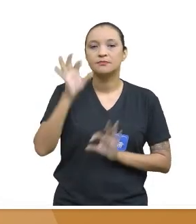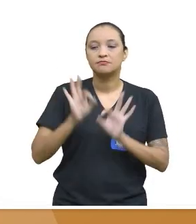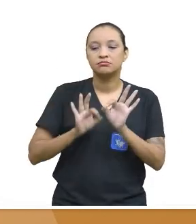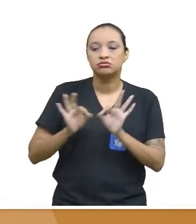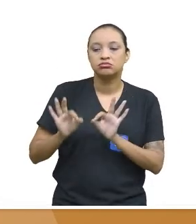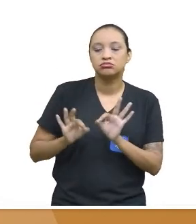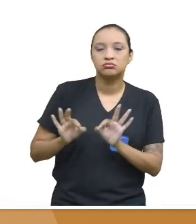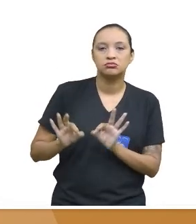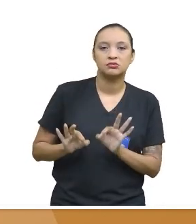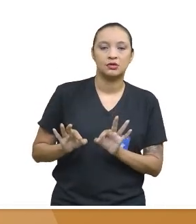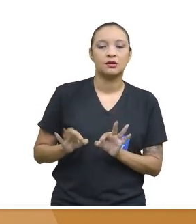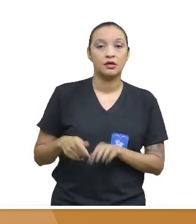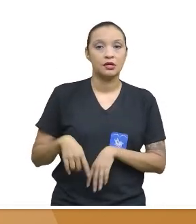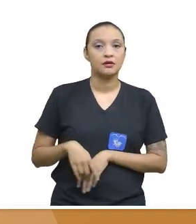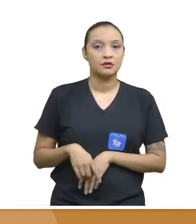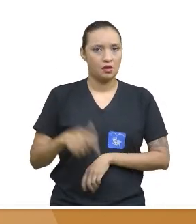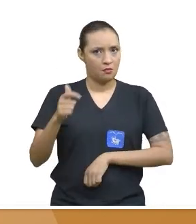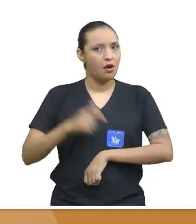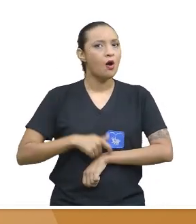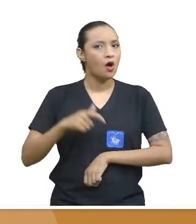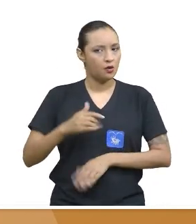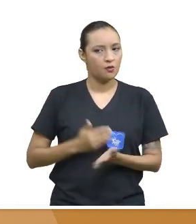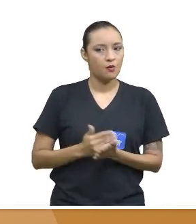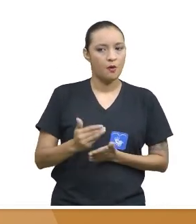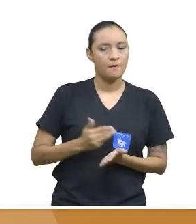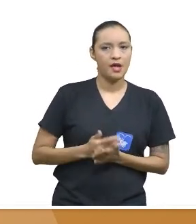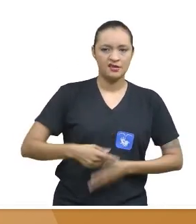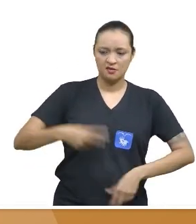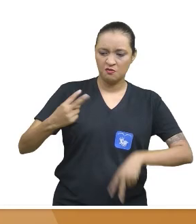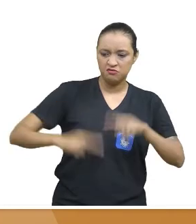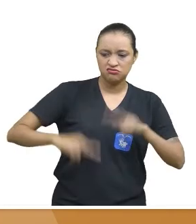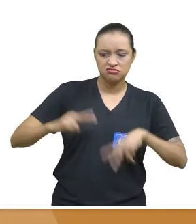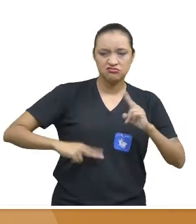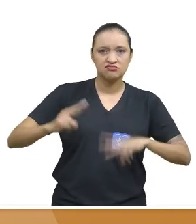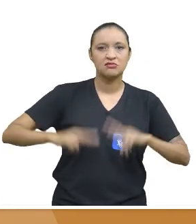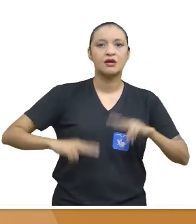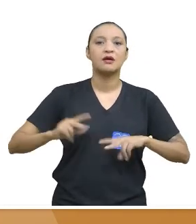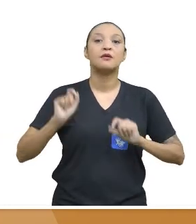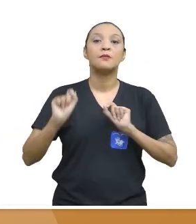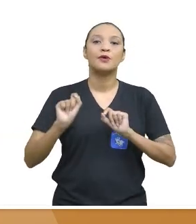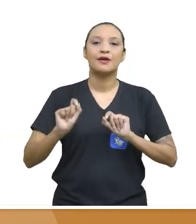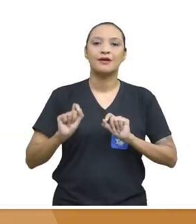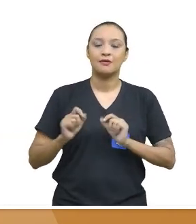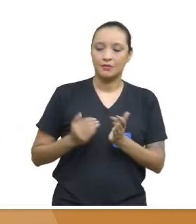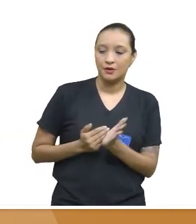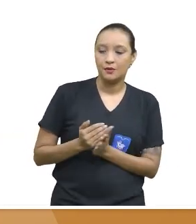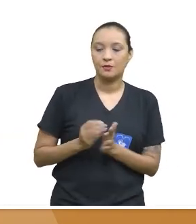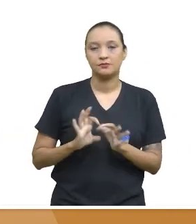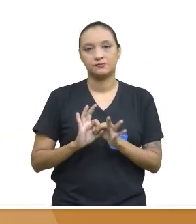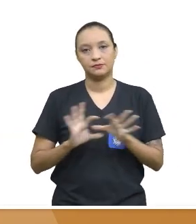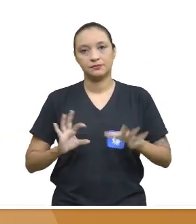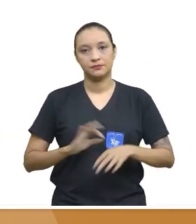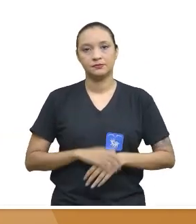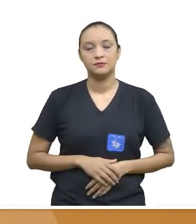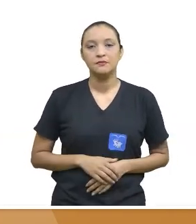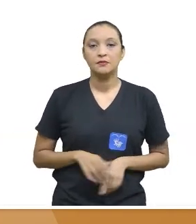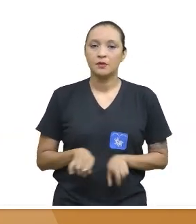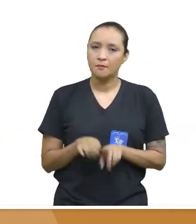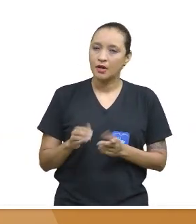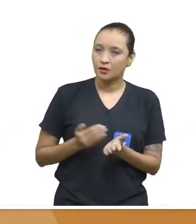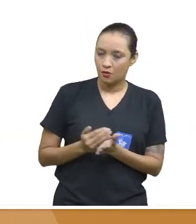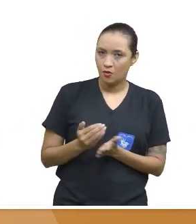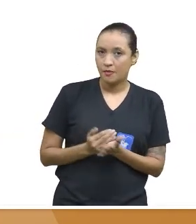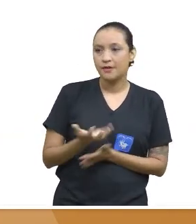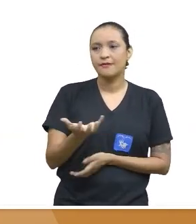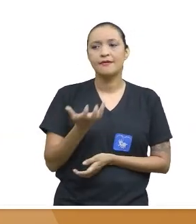momento, realmente, ele parte para a guerra, tá? Parte com o movimento mais intensificado. Mas, a princípio, era um movimento de